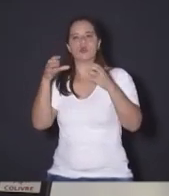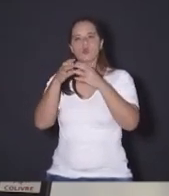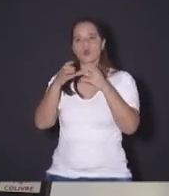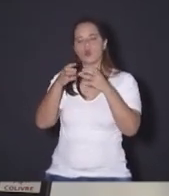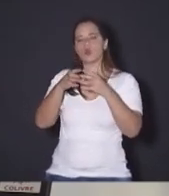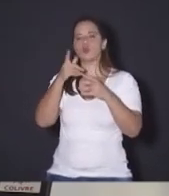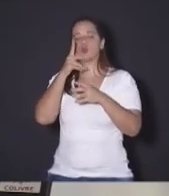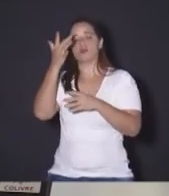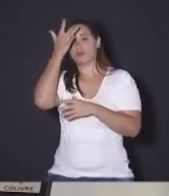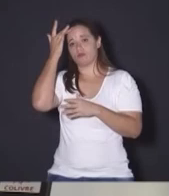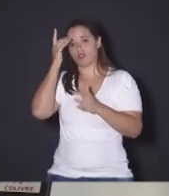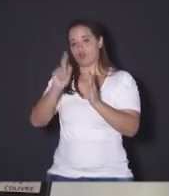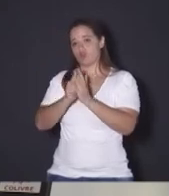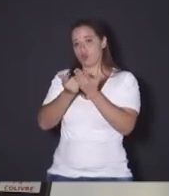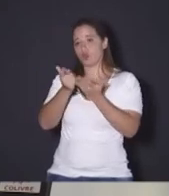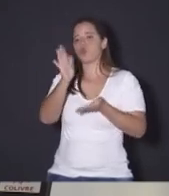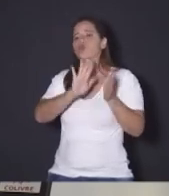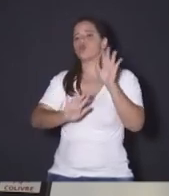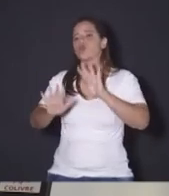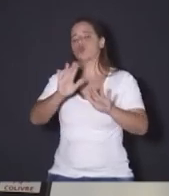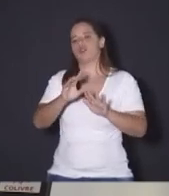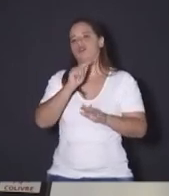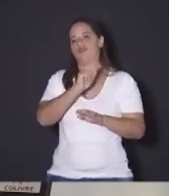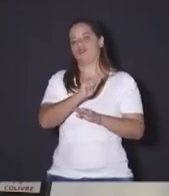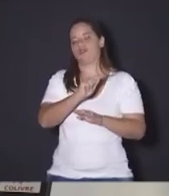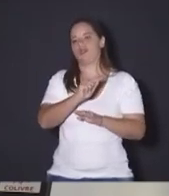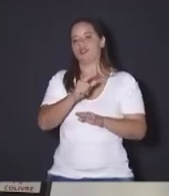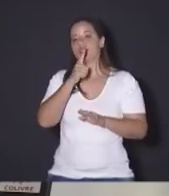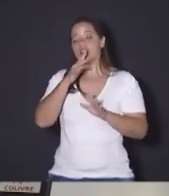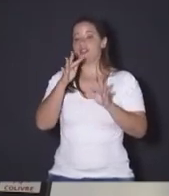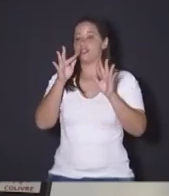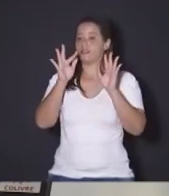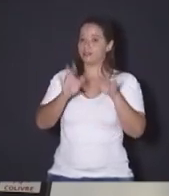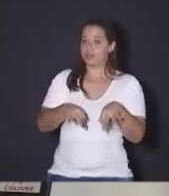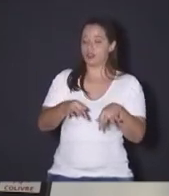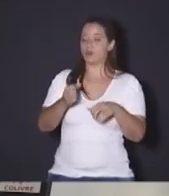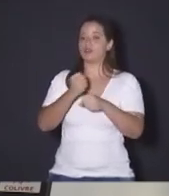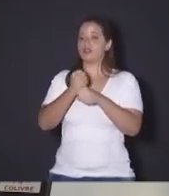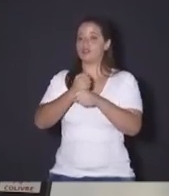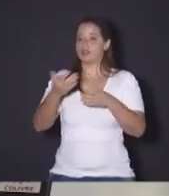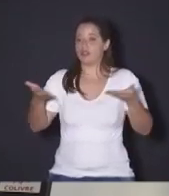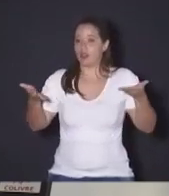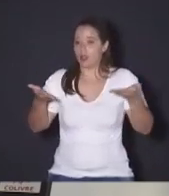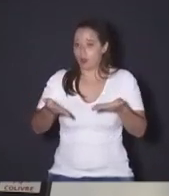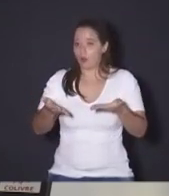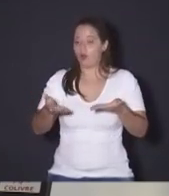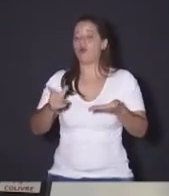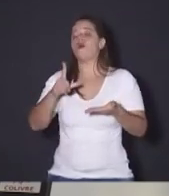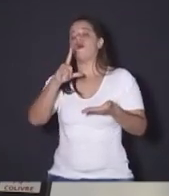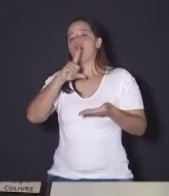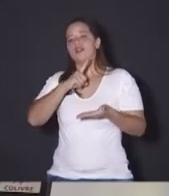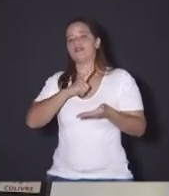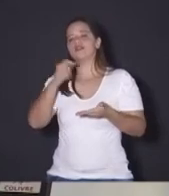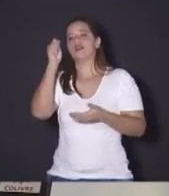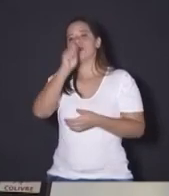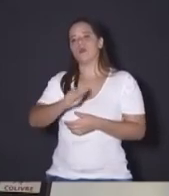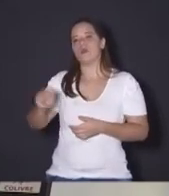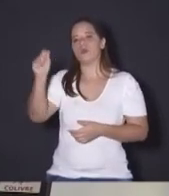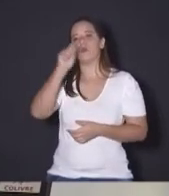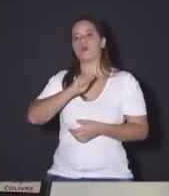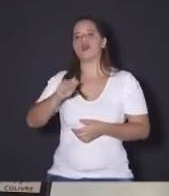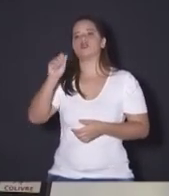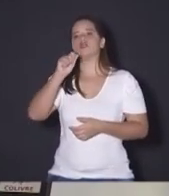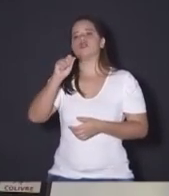jornalistas que que tem cuidado disso é e finalmente esse ano é existe uma associação entre